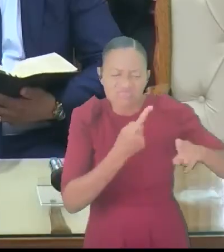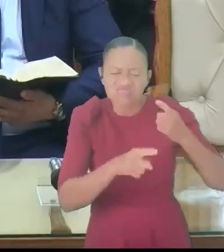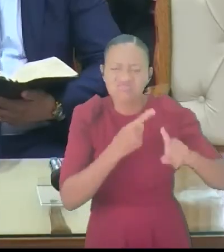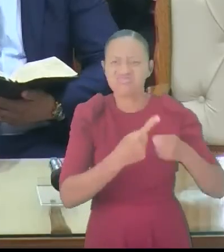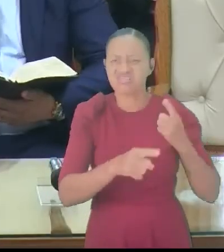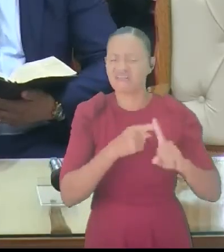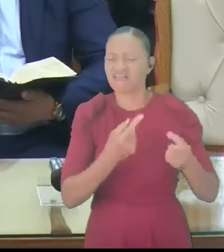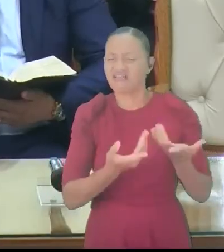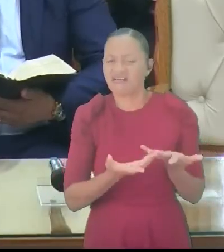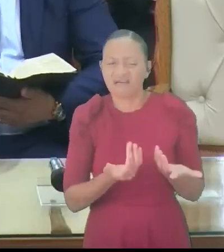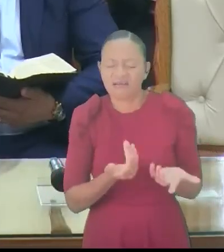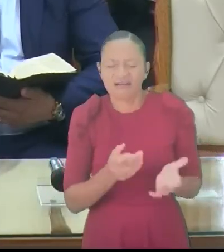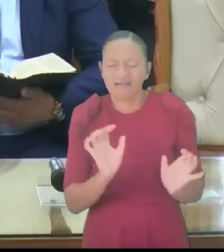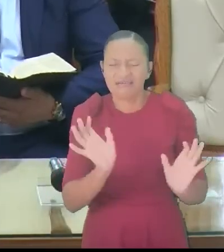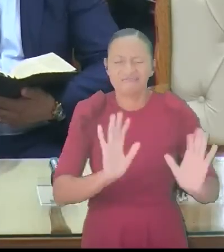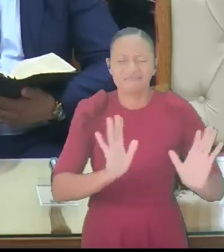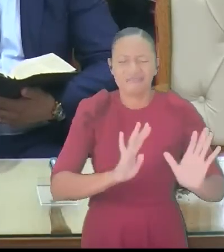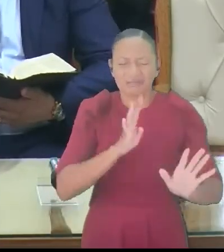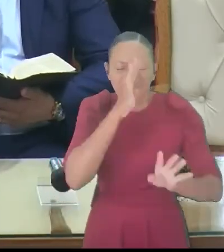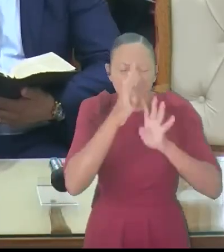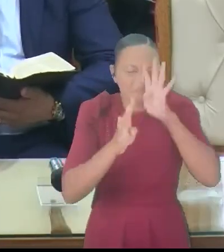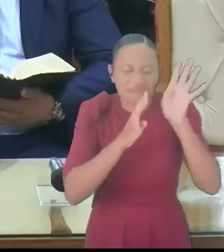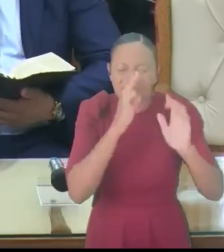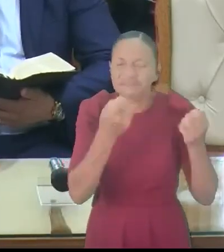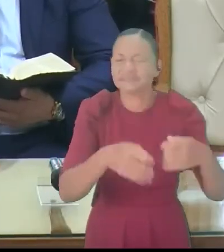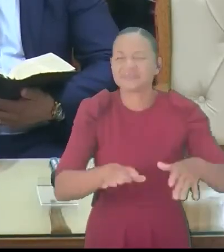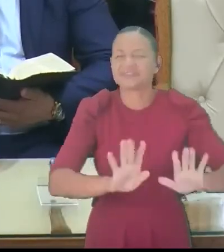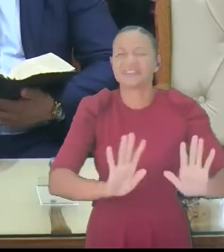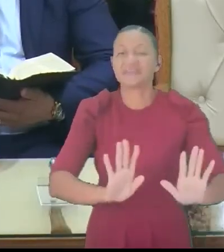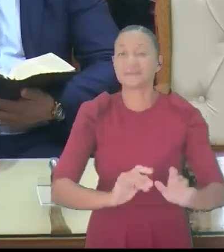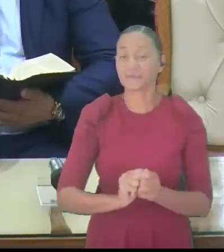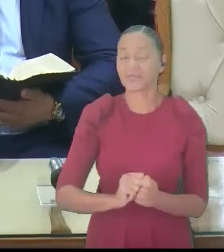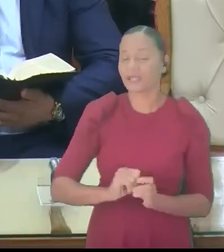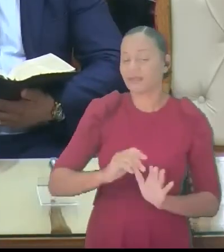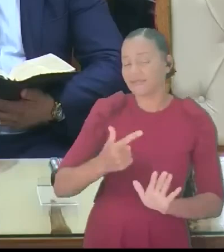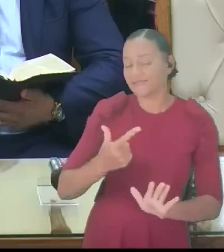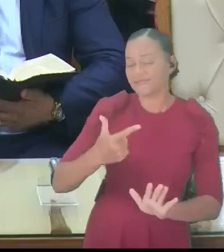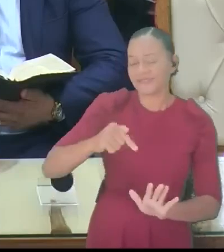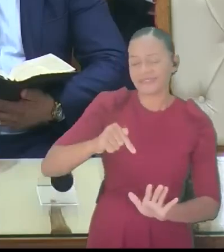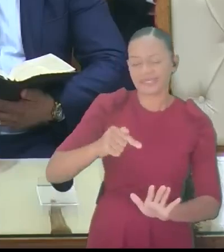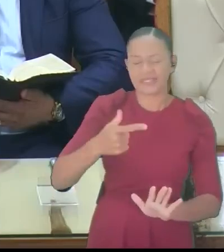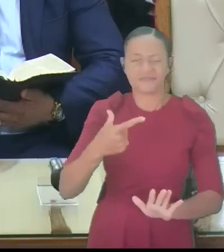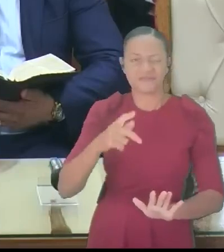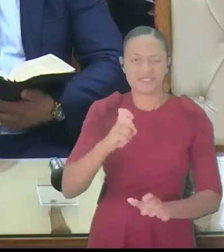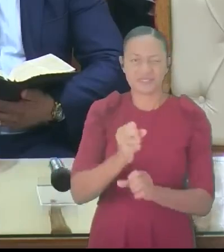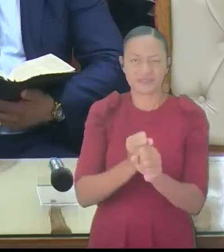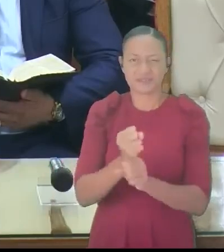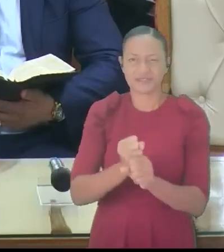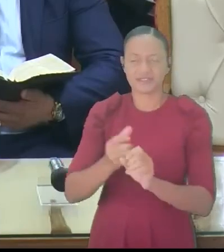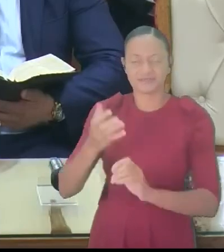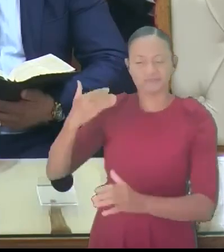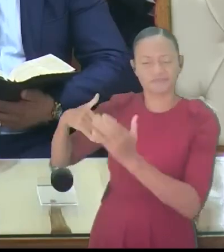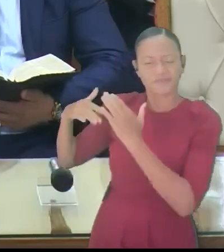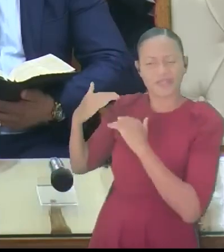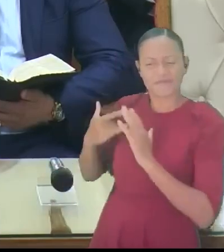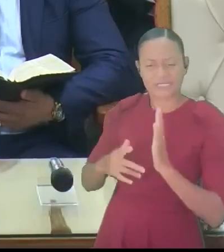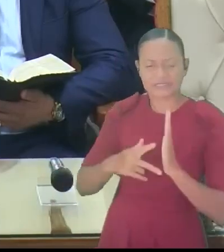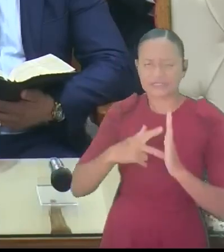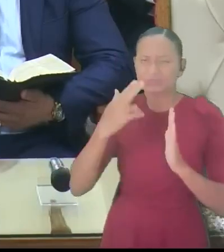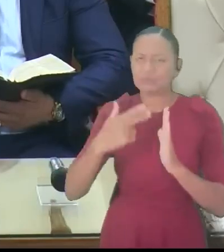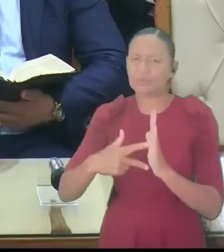Há mais ou menos uns 25 anos, 27, apareceu um irmão fazendo cirurgia no povo e